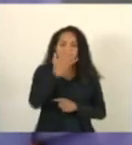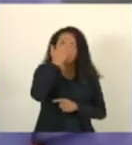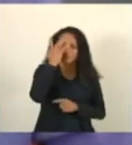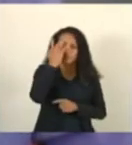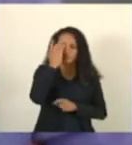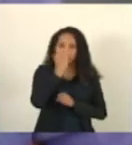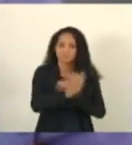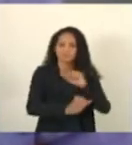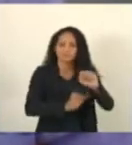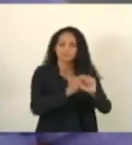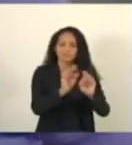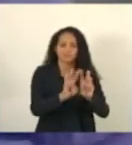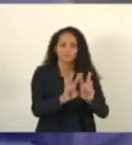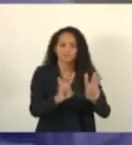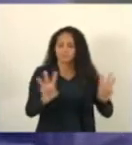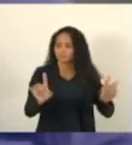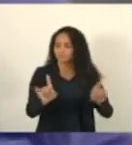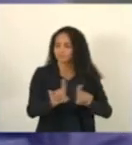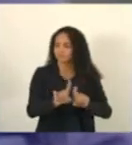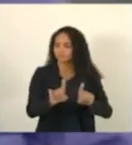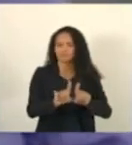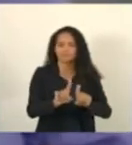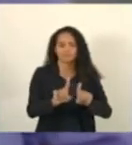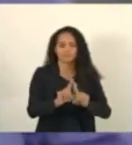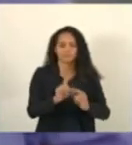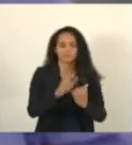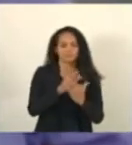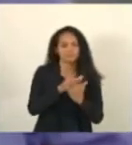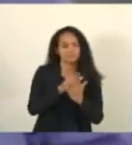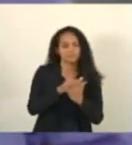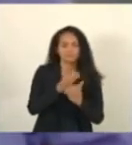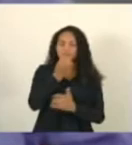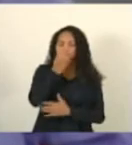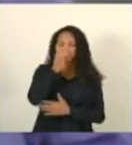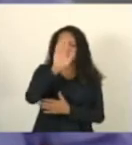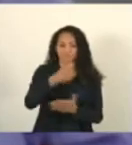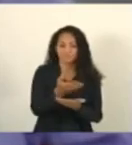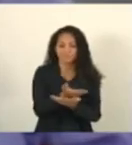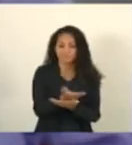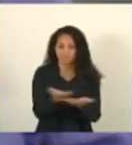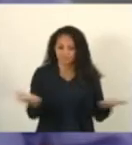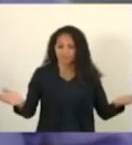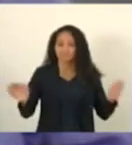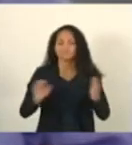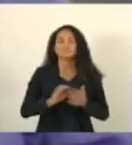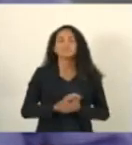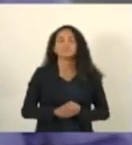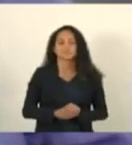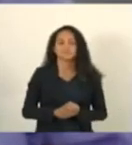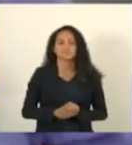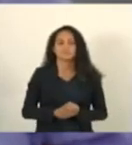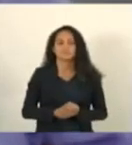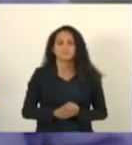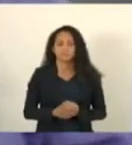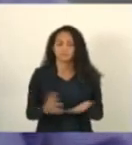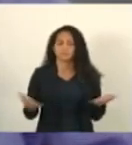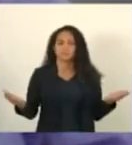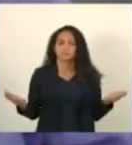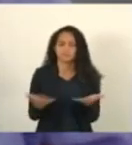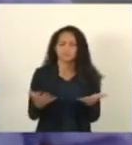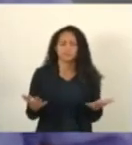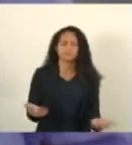do canal do YouTube, boa tarde. Hoje, gostaria de prestar uma